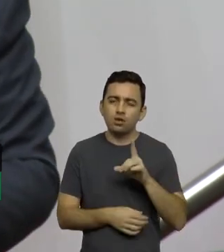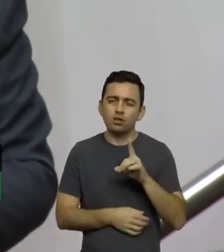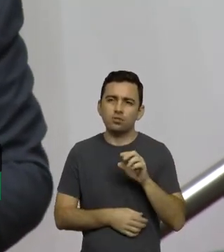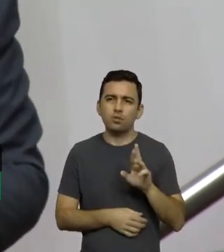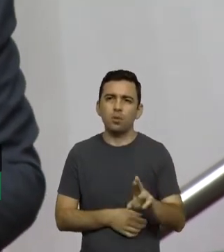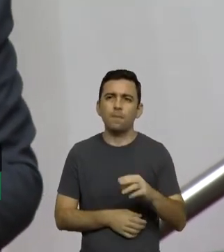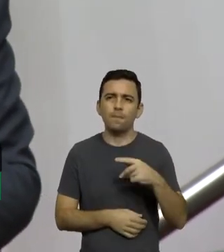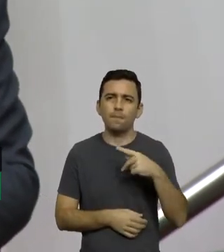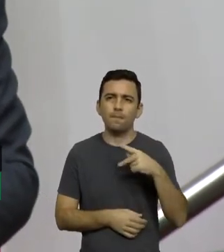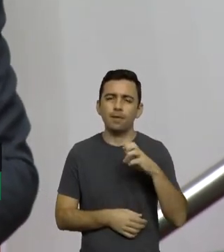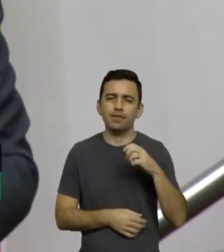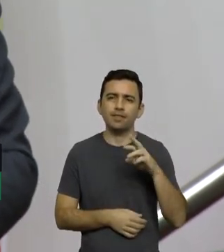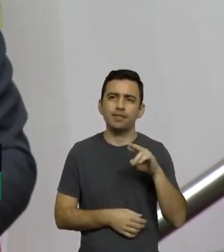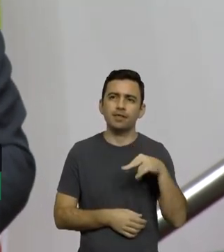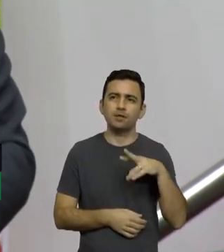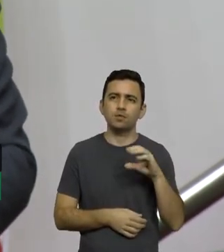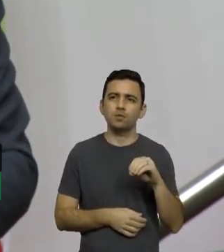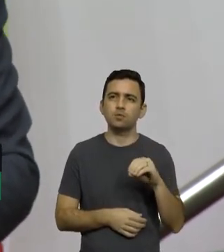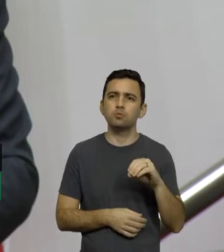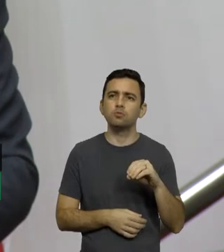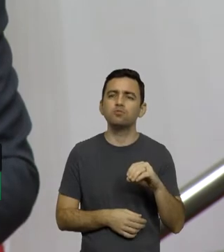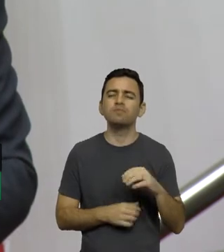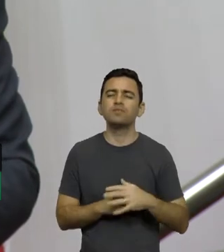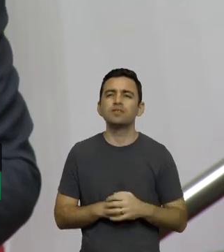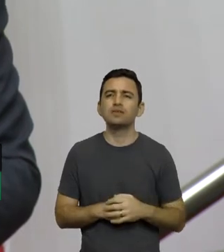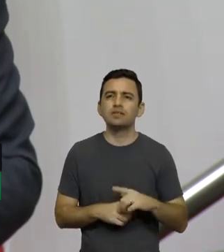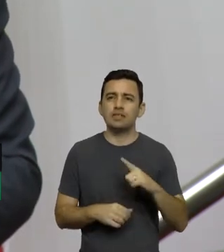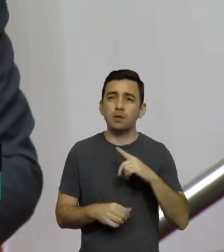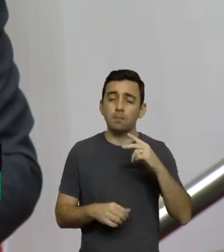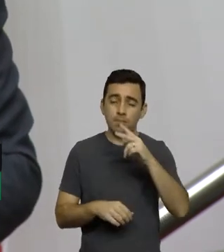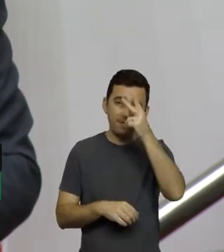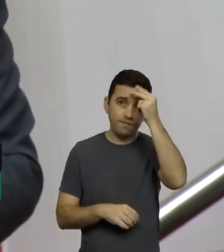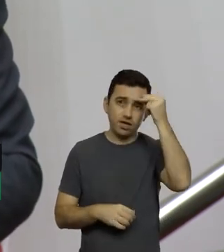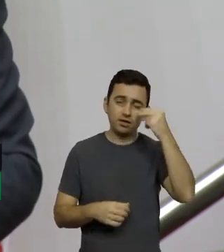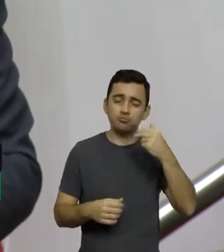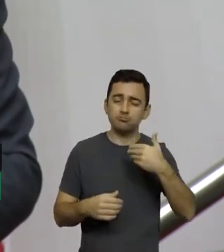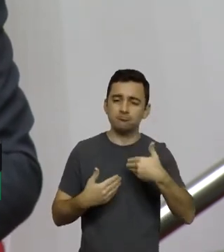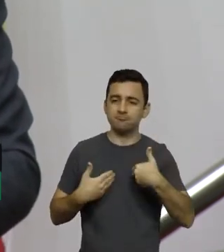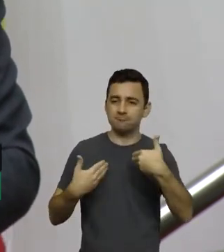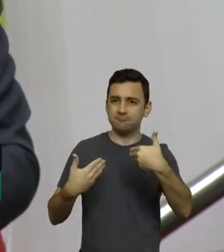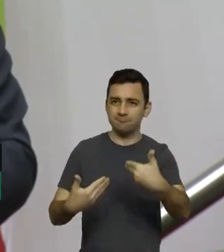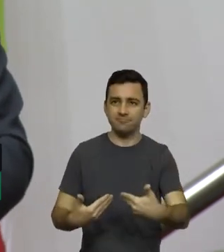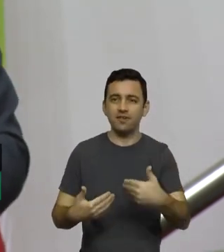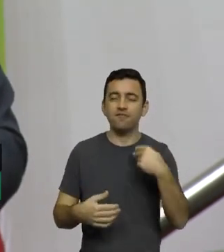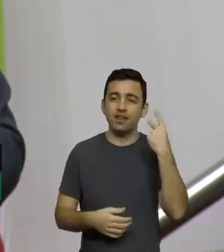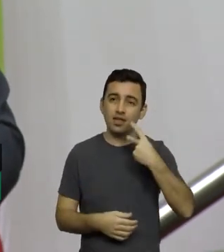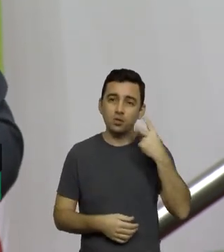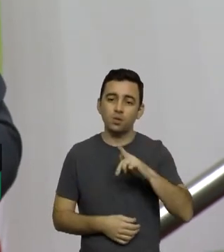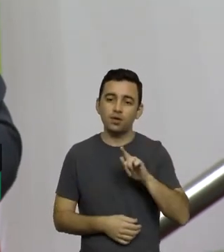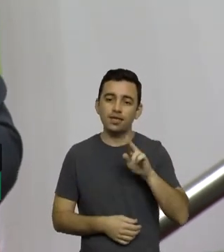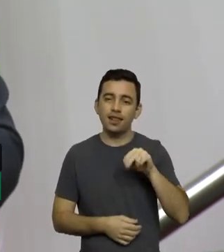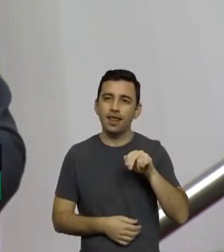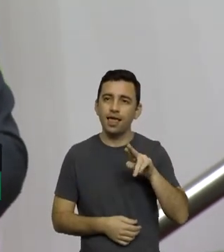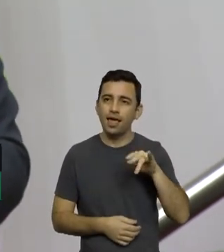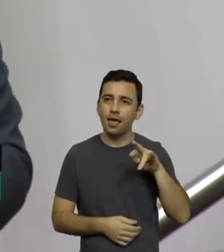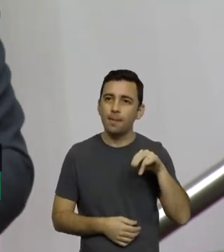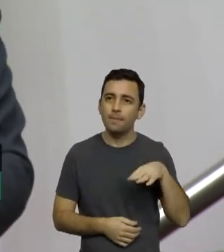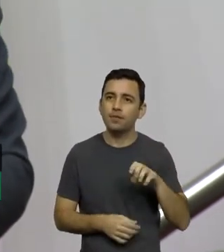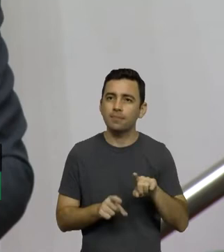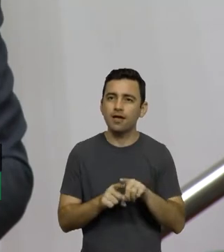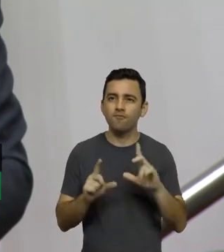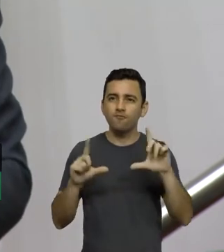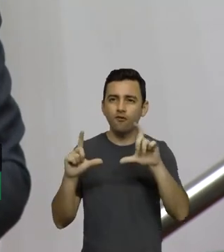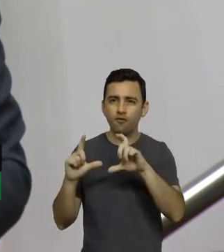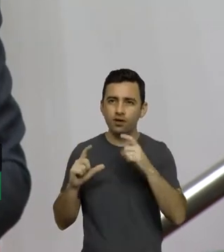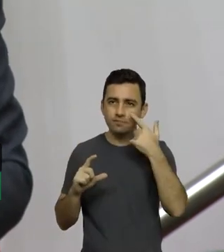recebido pelo prefeito Sil Hartwig e também pelo jovem presidente da Câmara de Vereadores, o vereador Guilherme, presidente da Câmara, tem as fotos aí,